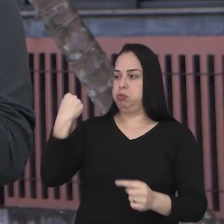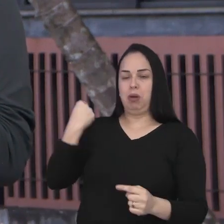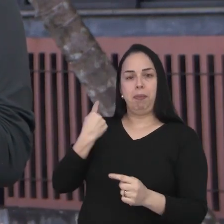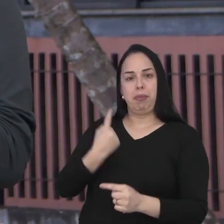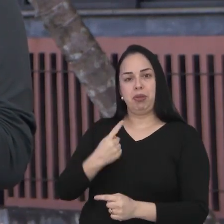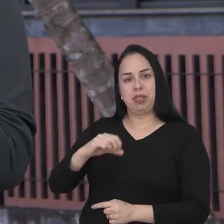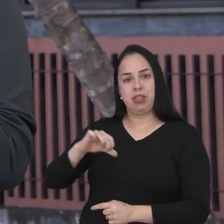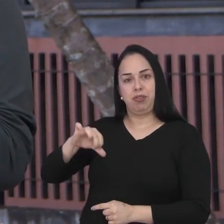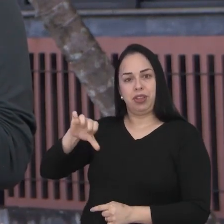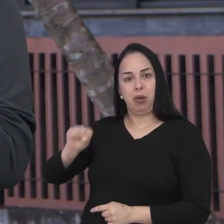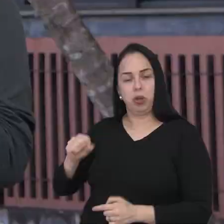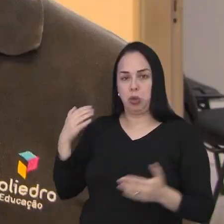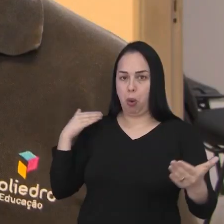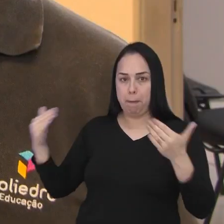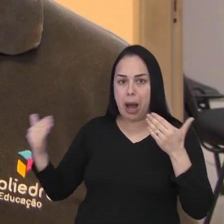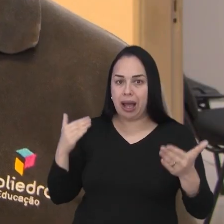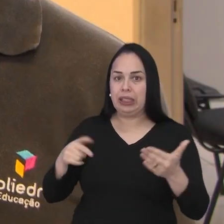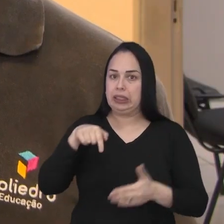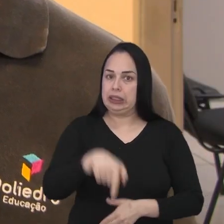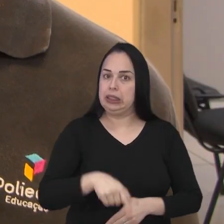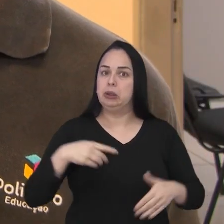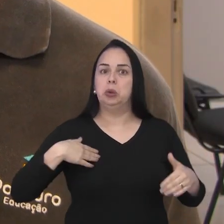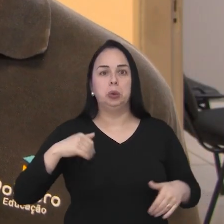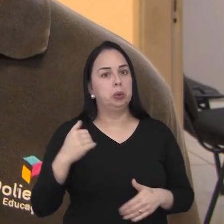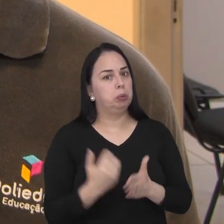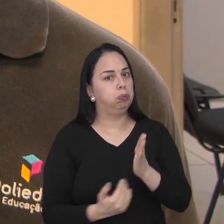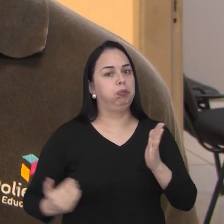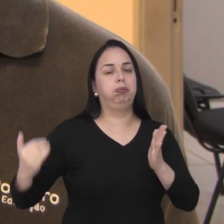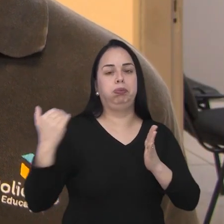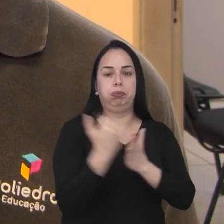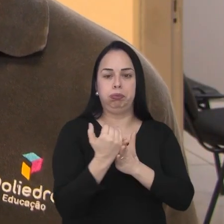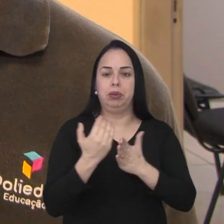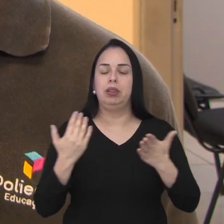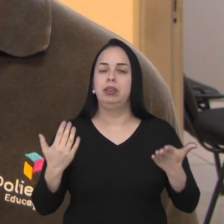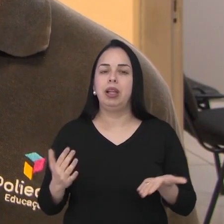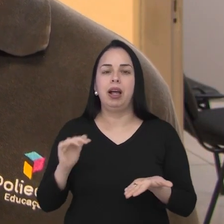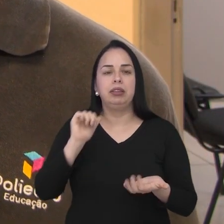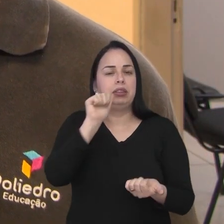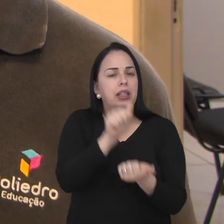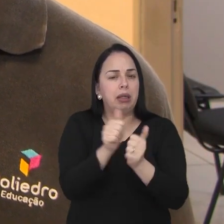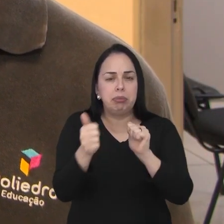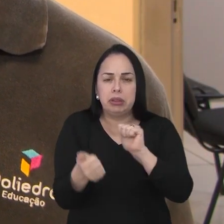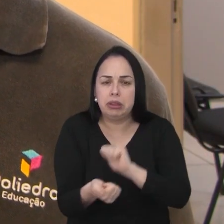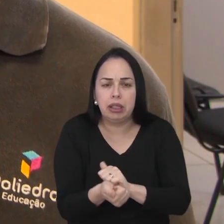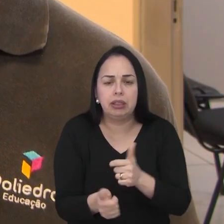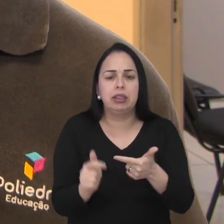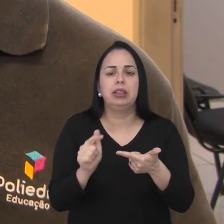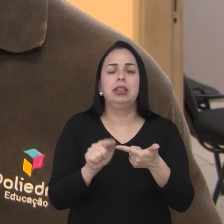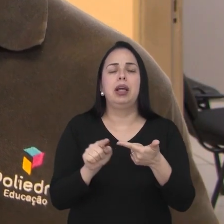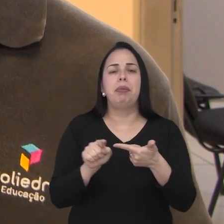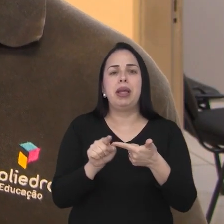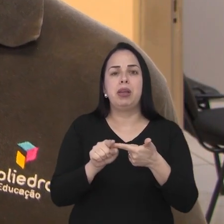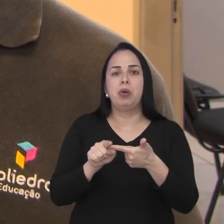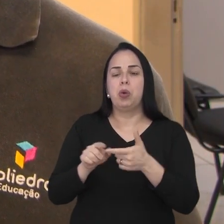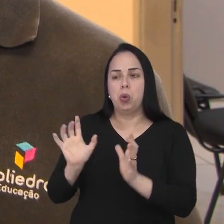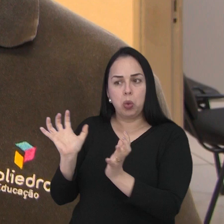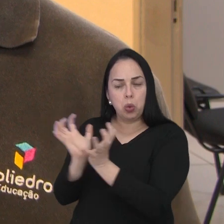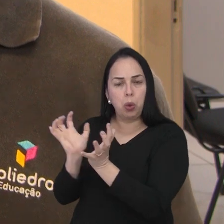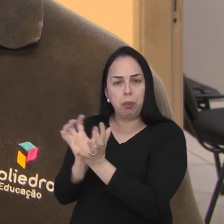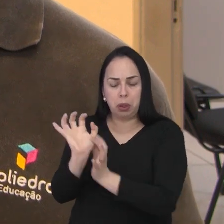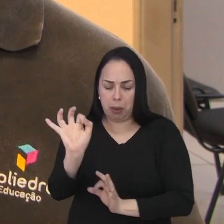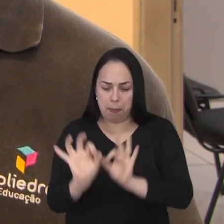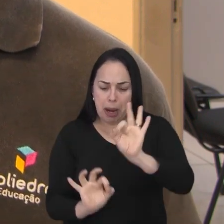em 1998. O Enem, a gente vem acompanhando há muitos anos, ele criou corpo, ele está competente, né? A banca que monta o